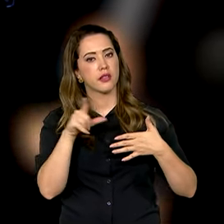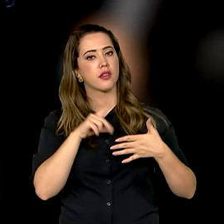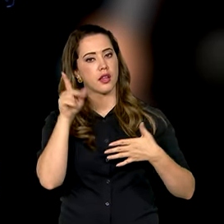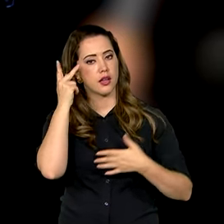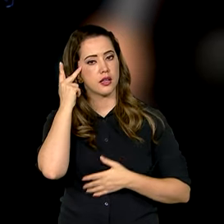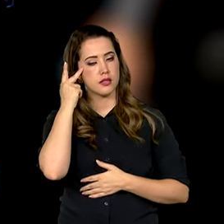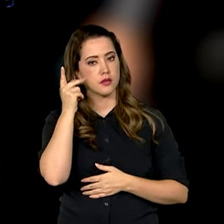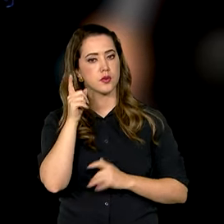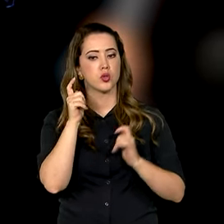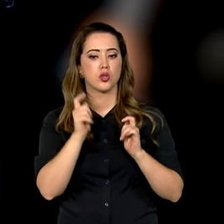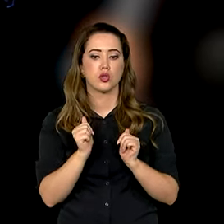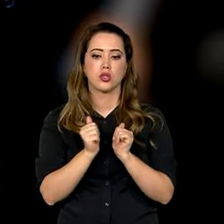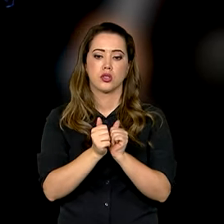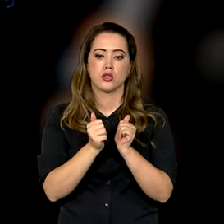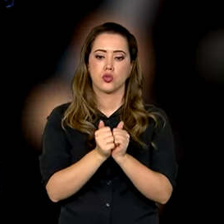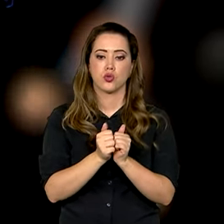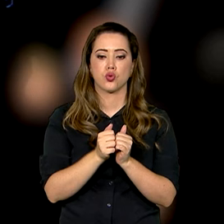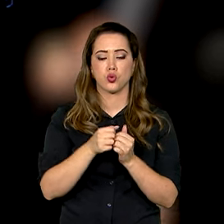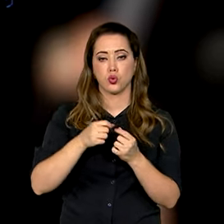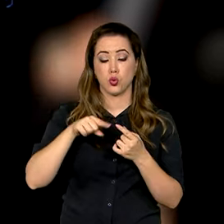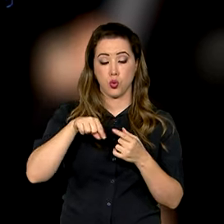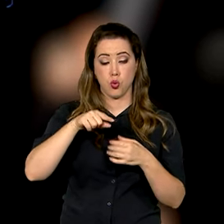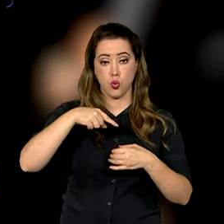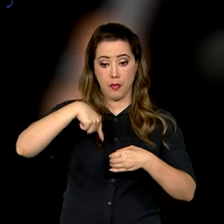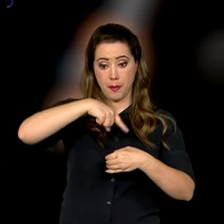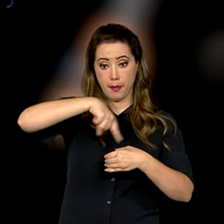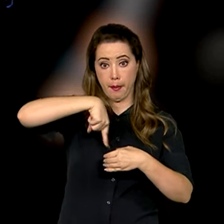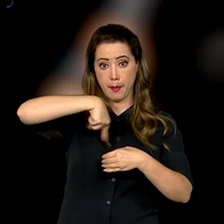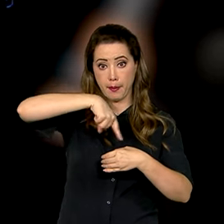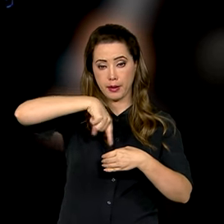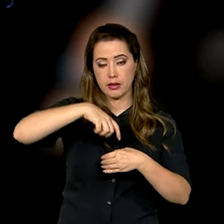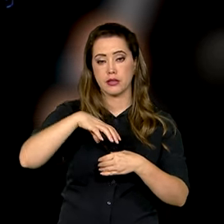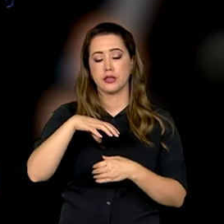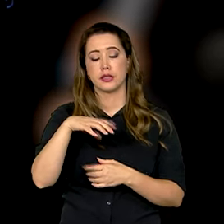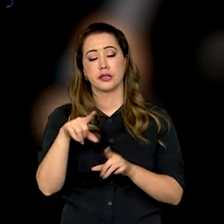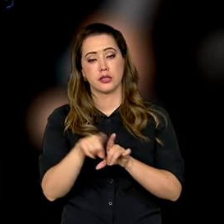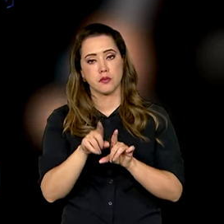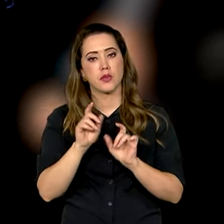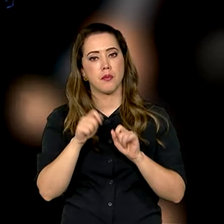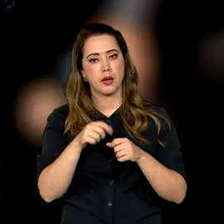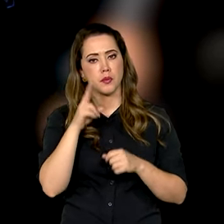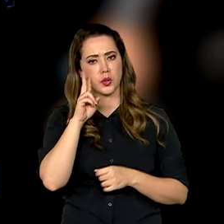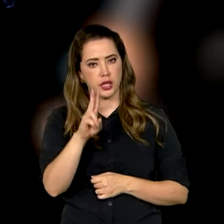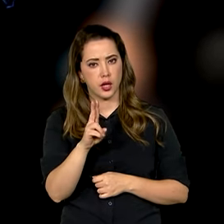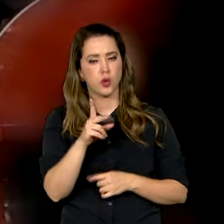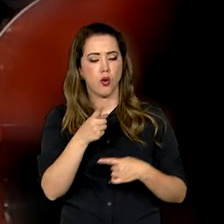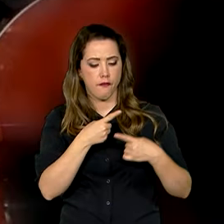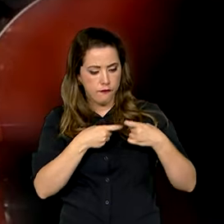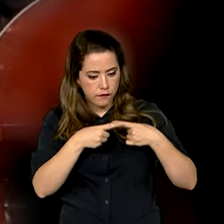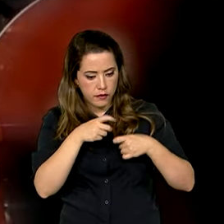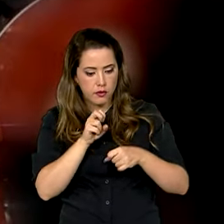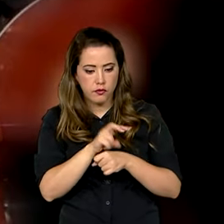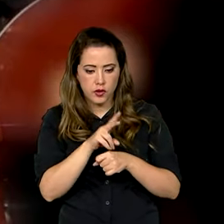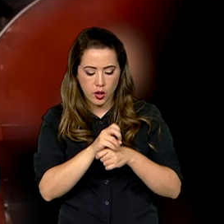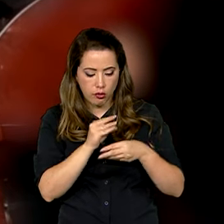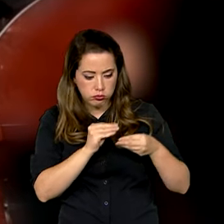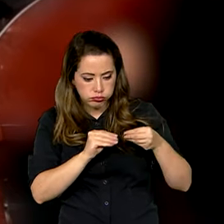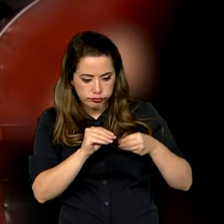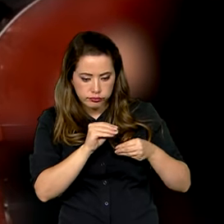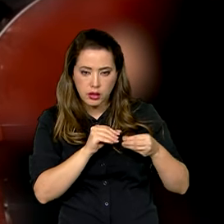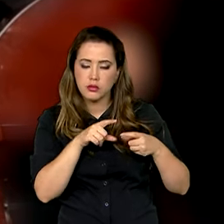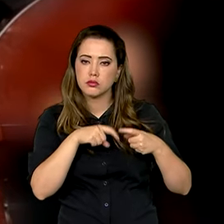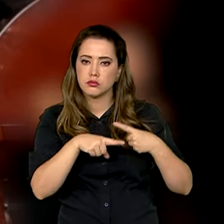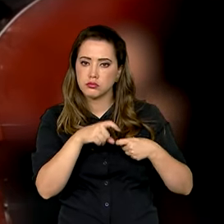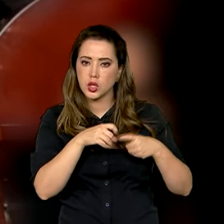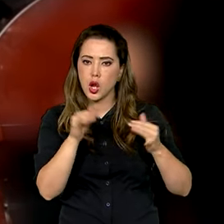de luz, que é acelerador de partícula, para a gente poder manipular micro-organismos e vírus. Um acordo também